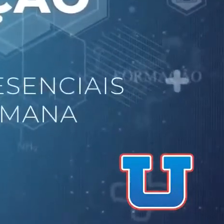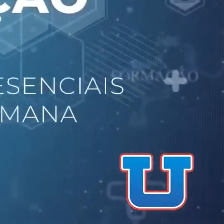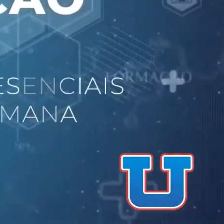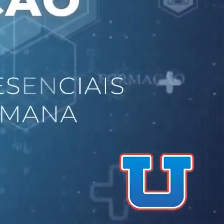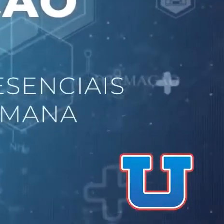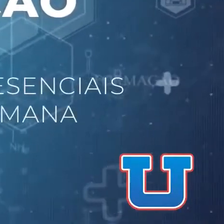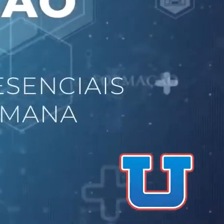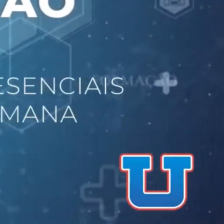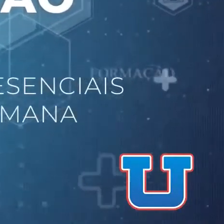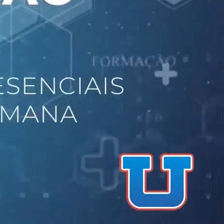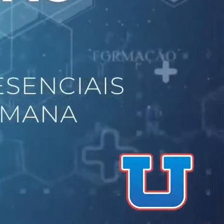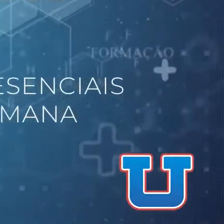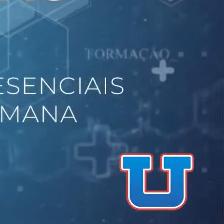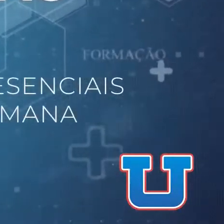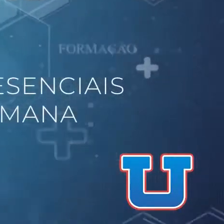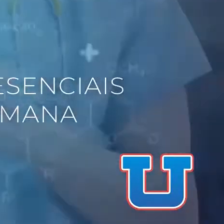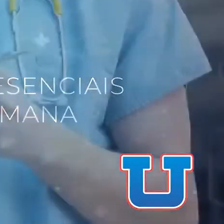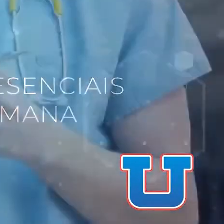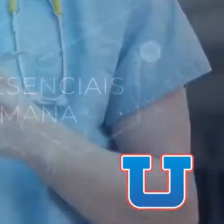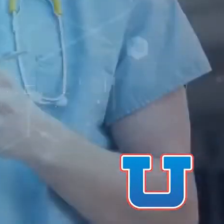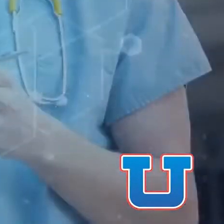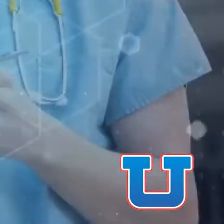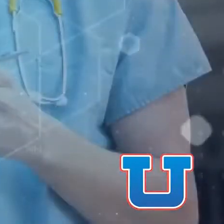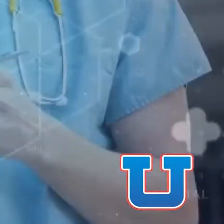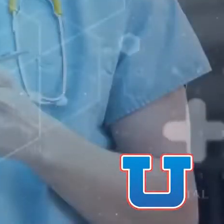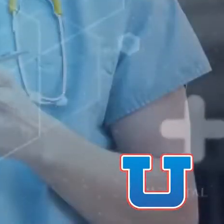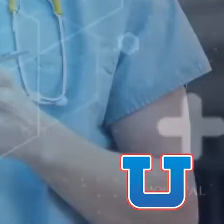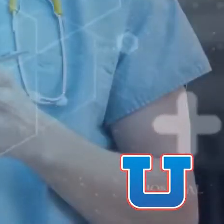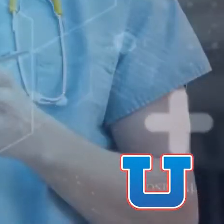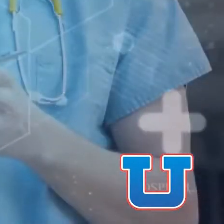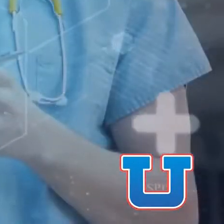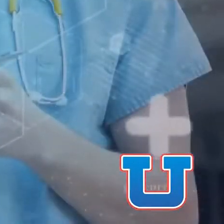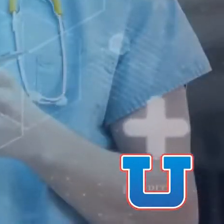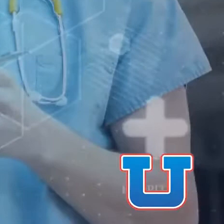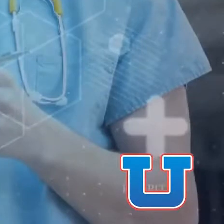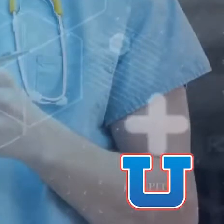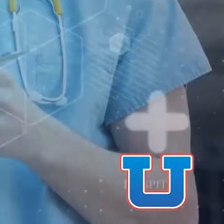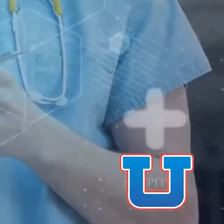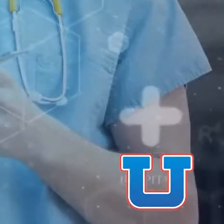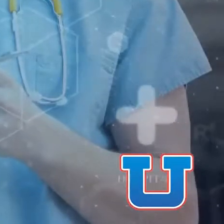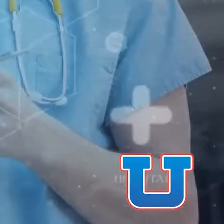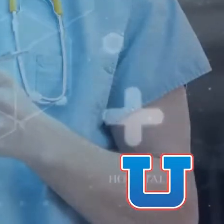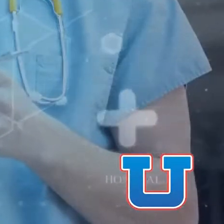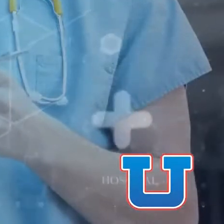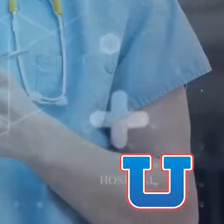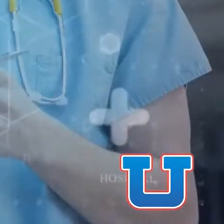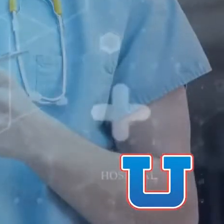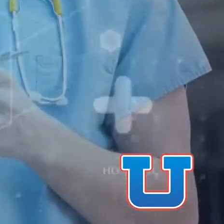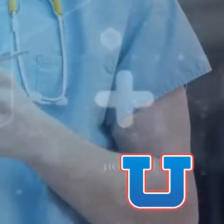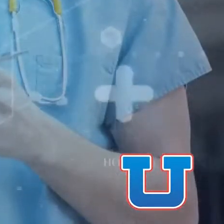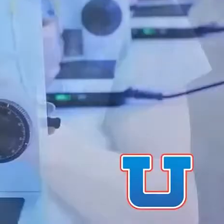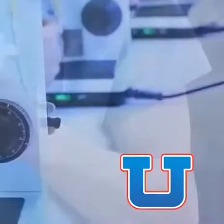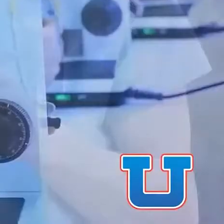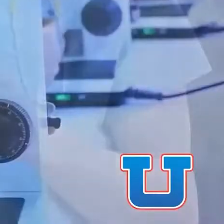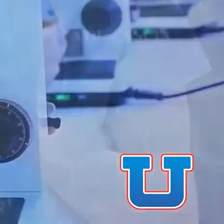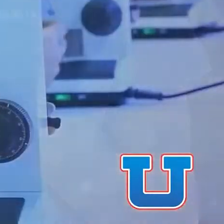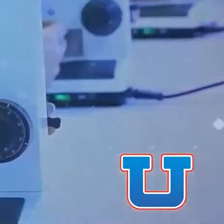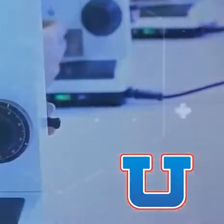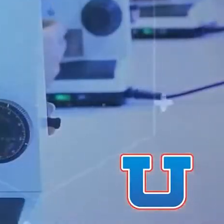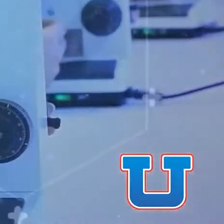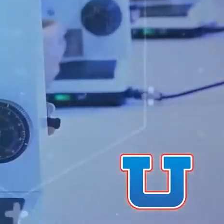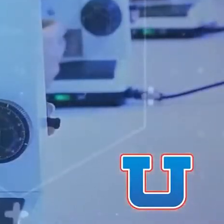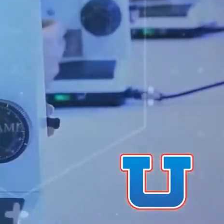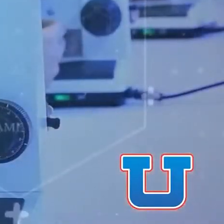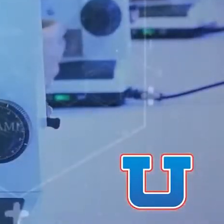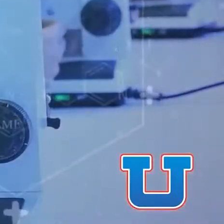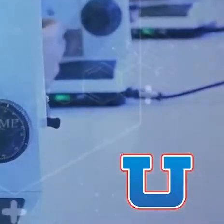nutrição com aulas presenciais 3 vezes por semana, com carga horária de aulas práticas e estágio iguais aos do curso presencial, além de uma